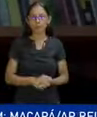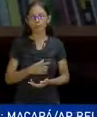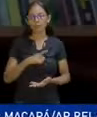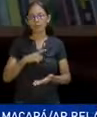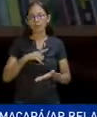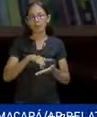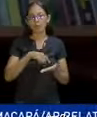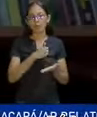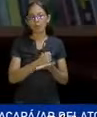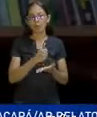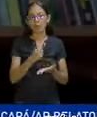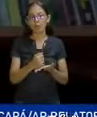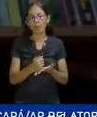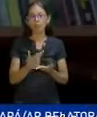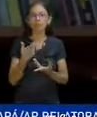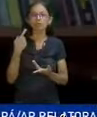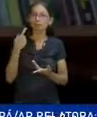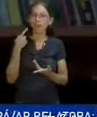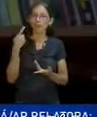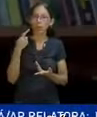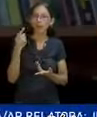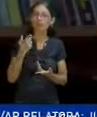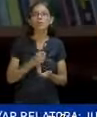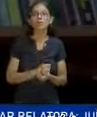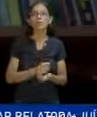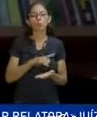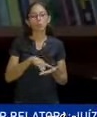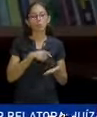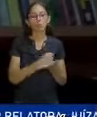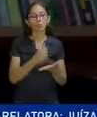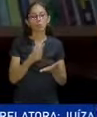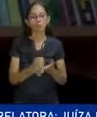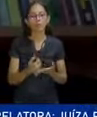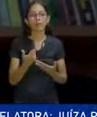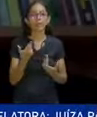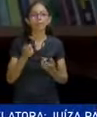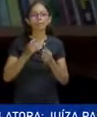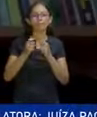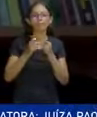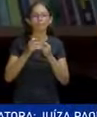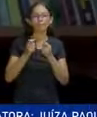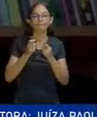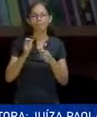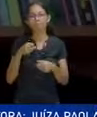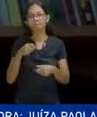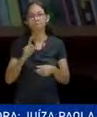com advocacia, se tem contrato com o escritório de contabilidade, se este